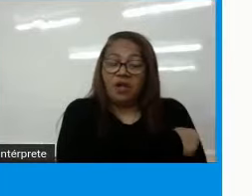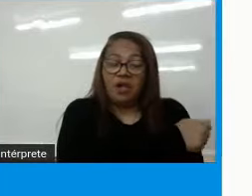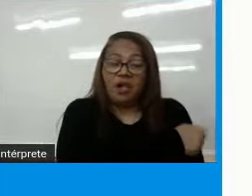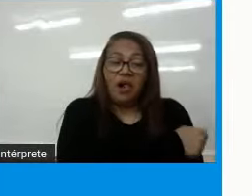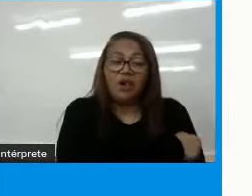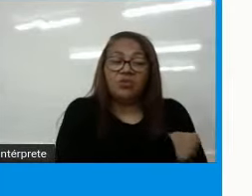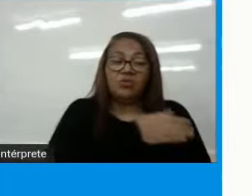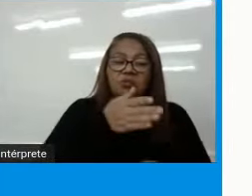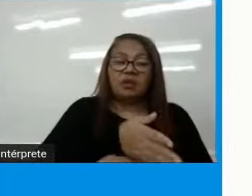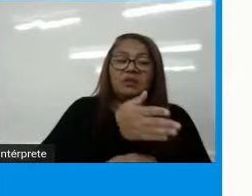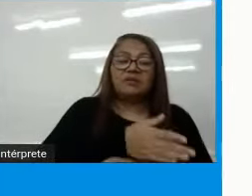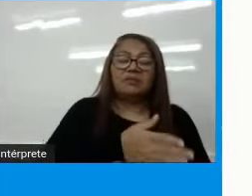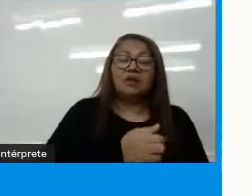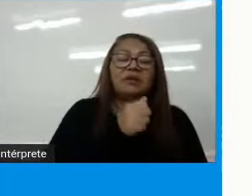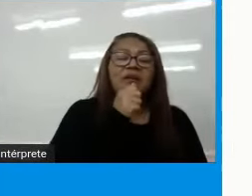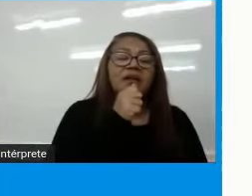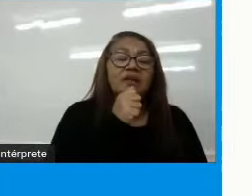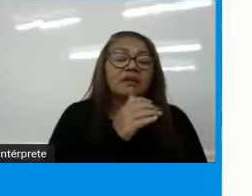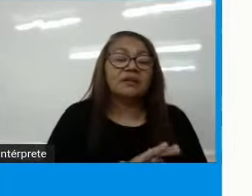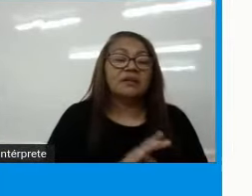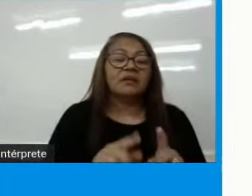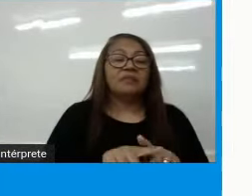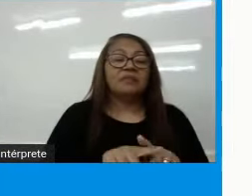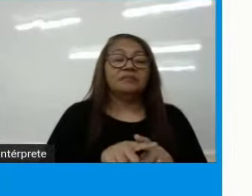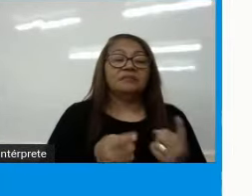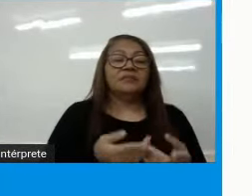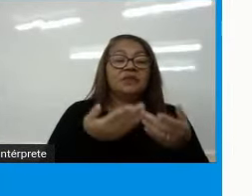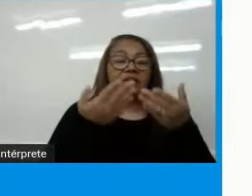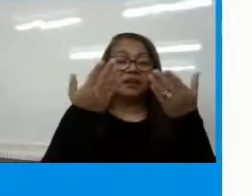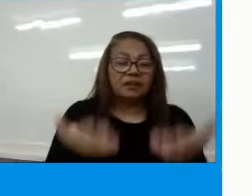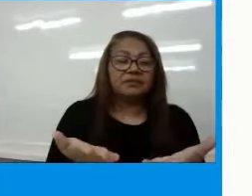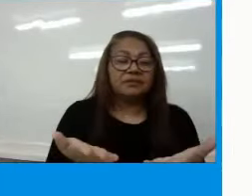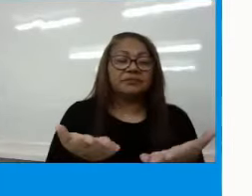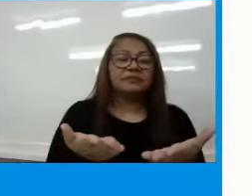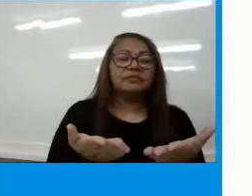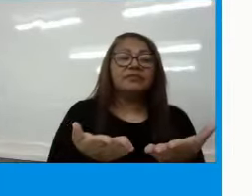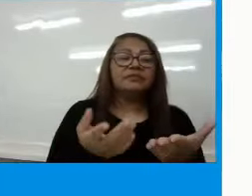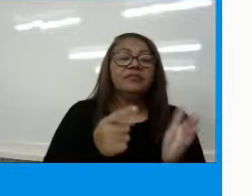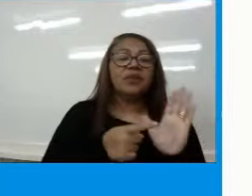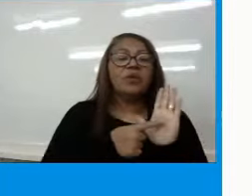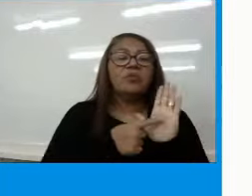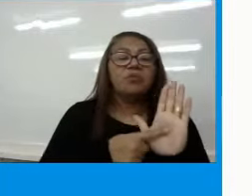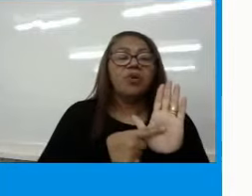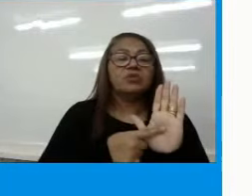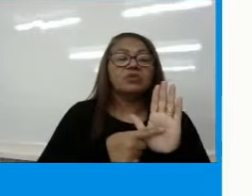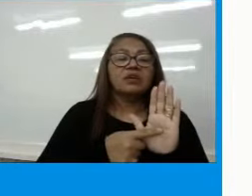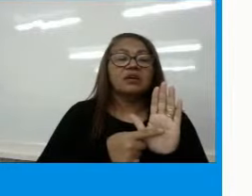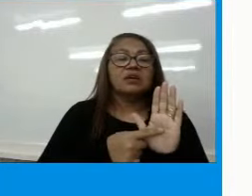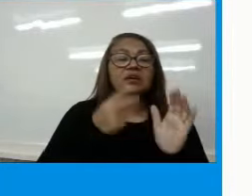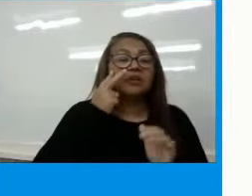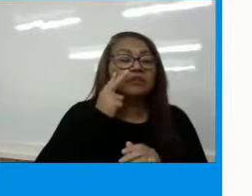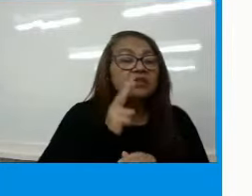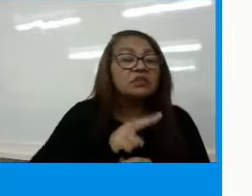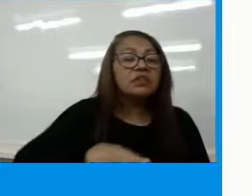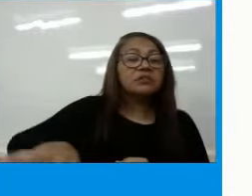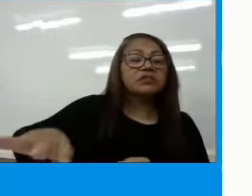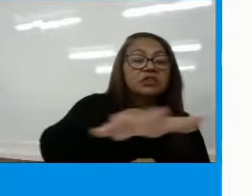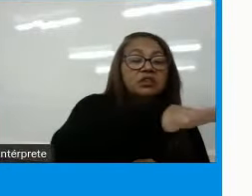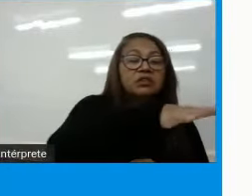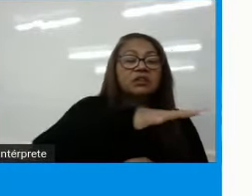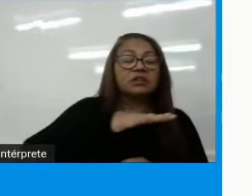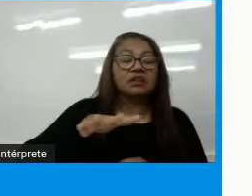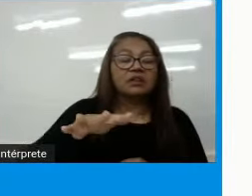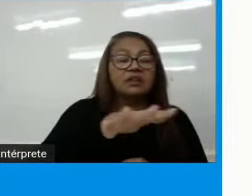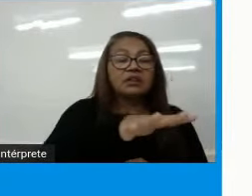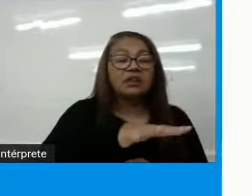criei, ok? Então, essa seria uma visão geral da plataforma, que eu acho que deve ser a plataforma principal, né,